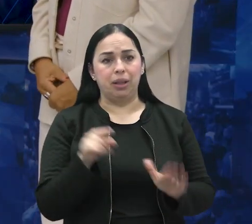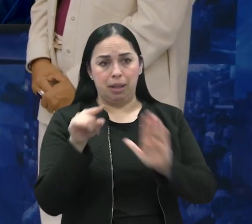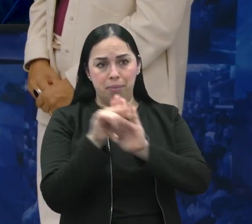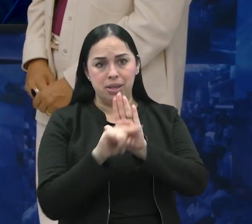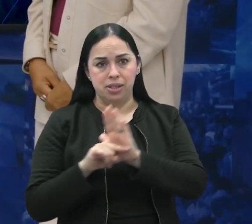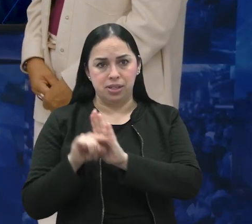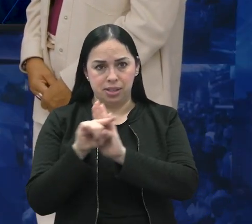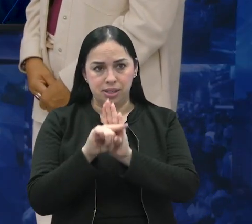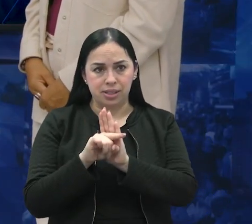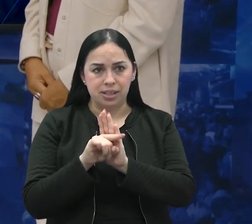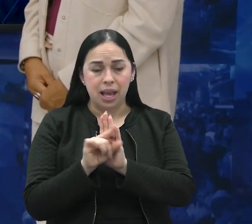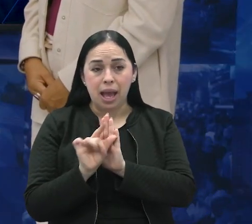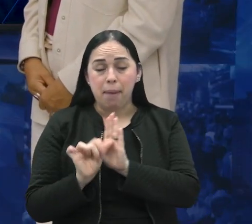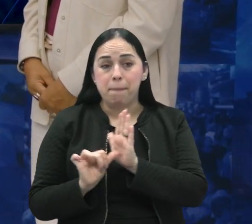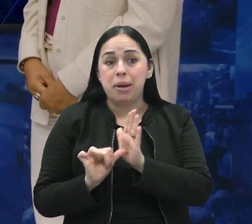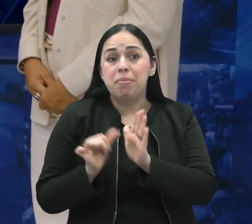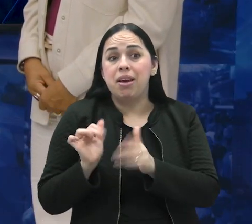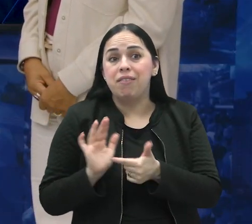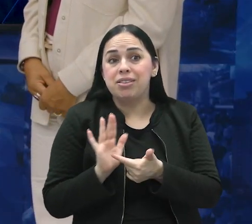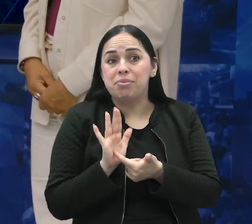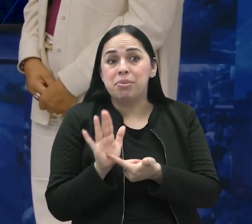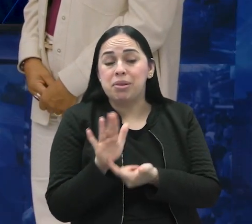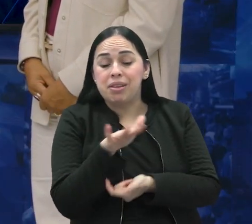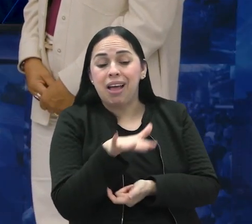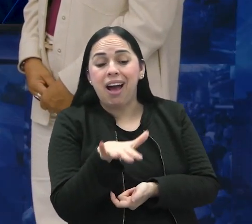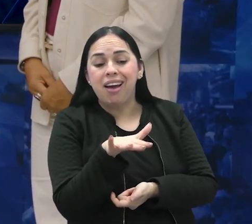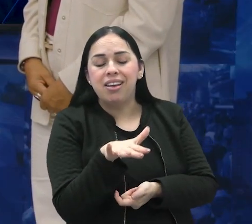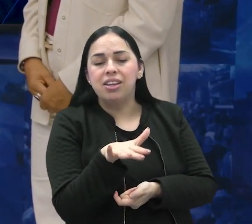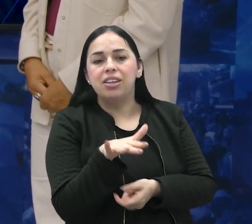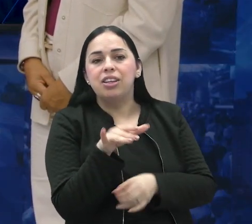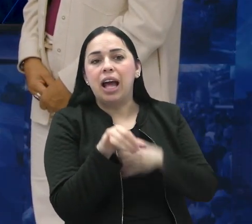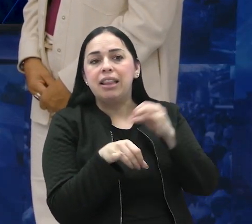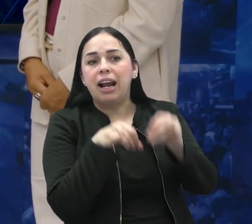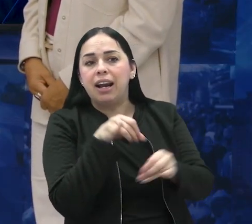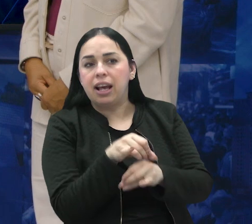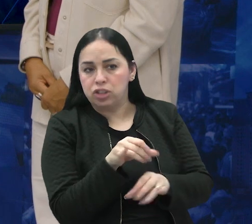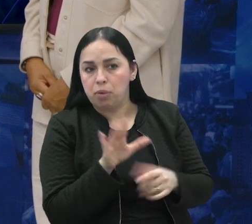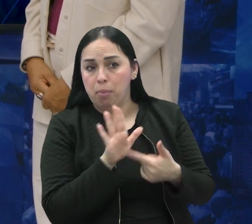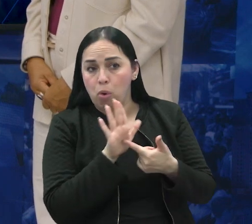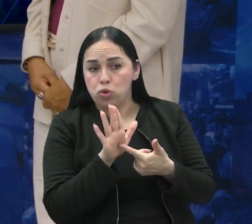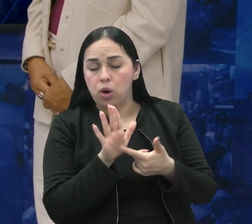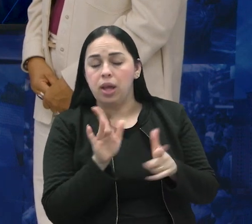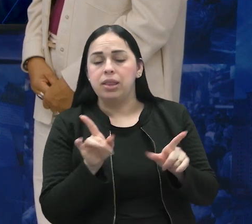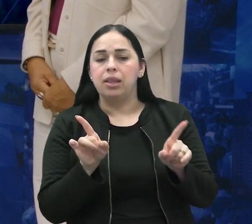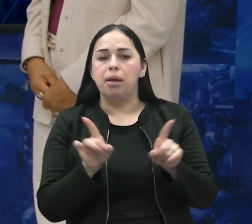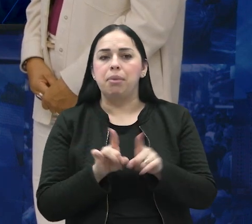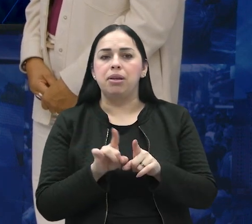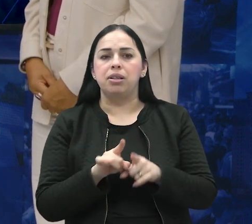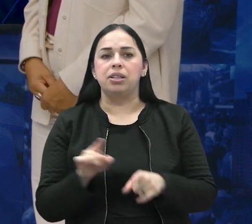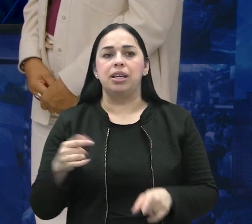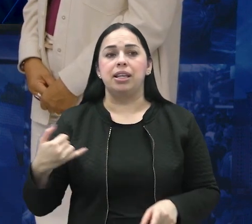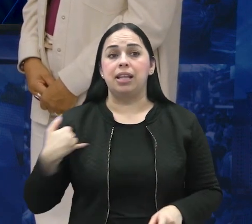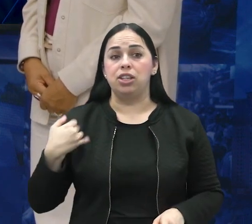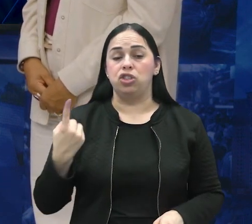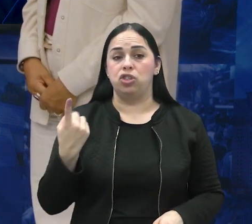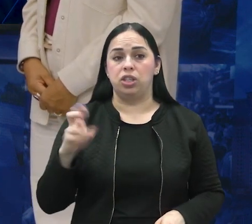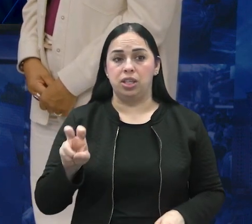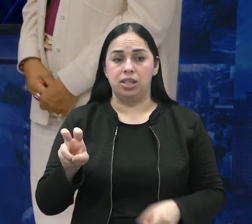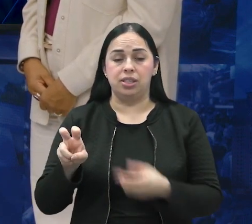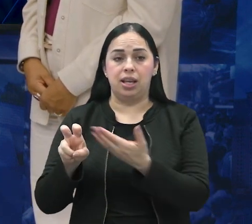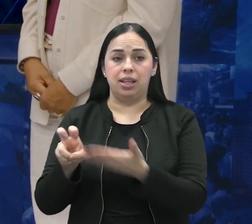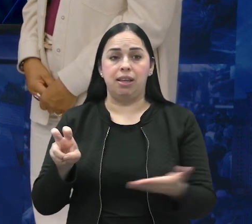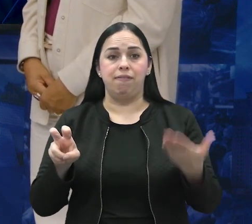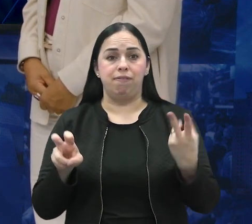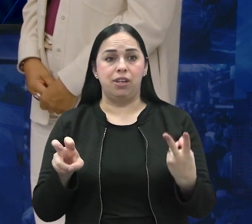né, dentro da pesquisa, foi a primeira vez que ela trouxe o recorte no ambiente digital. E foi apontado que entre os jovens de